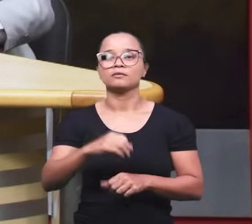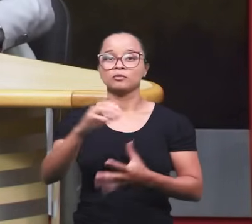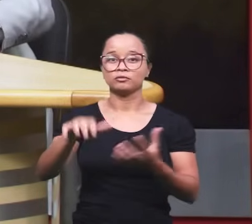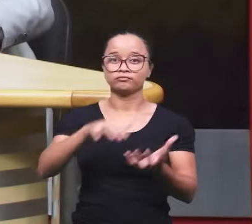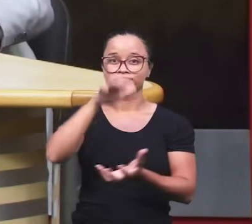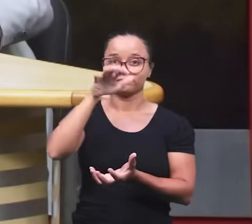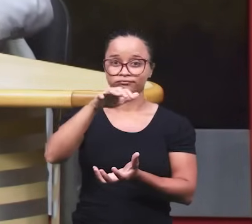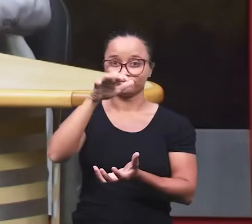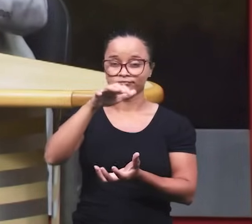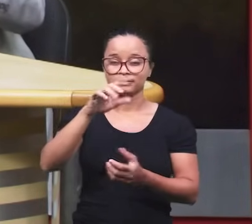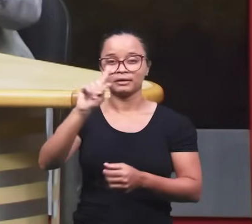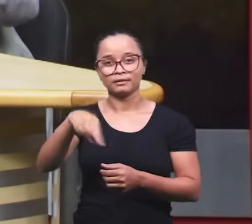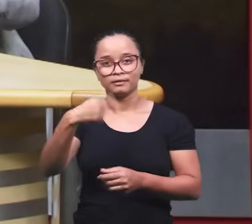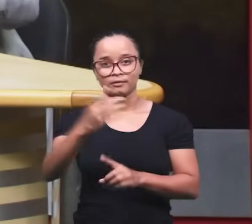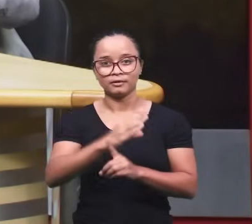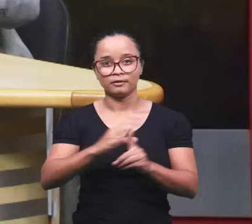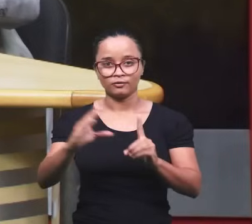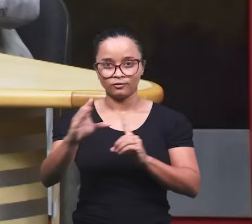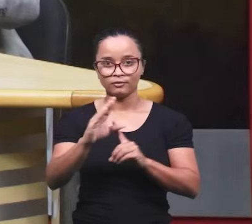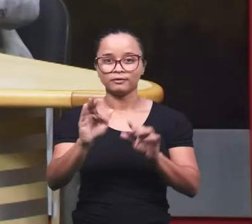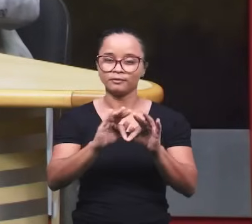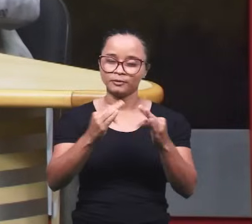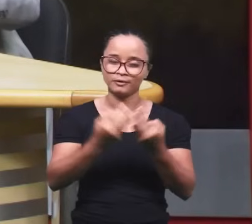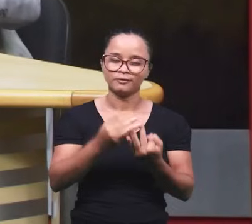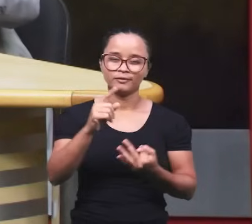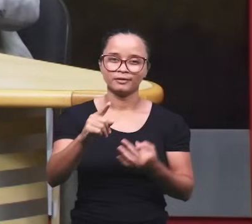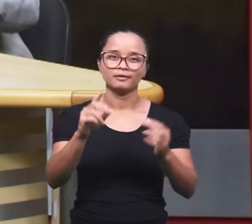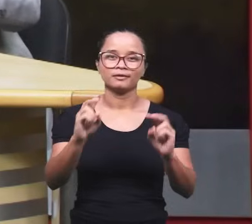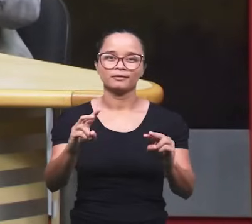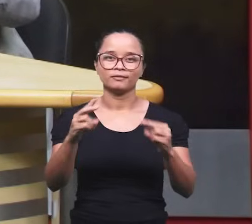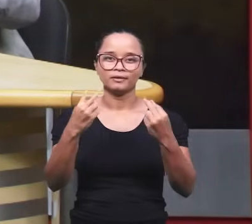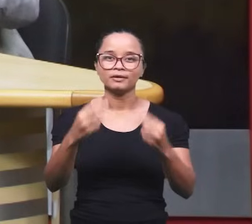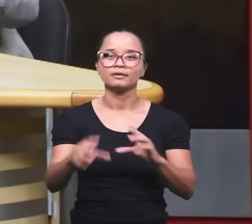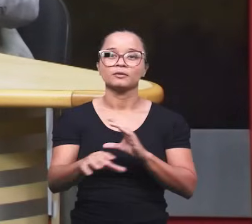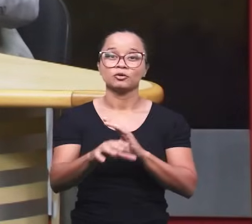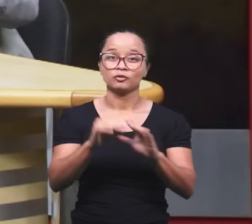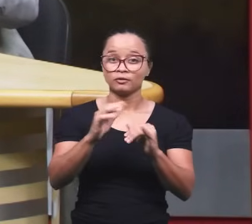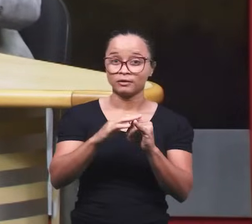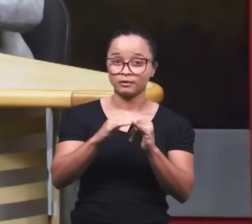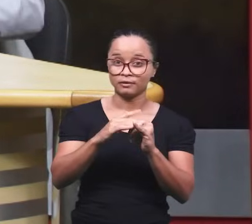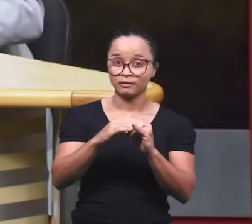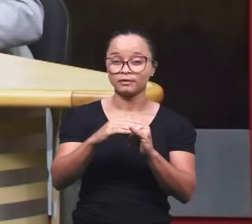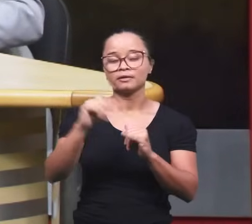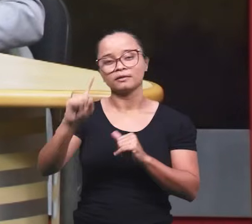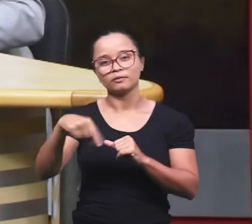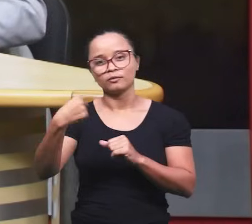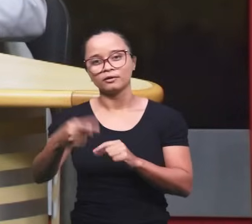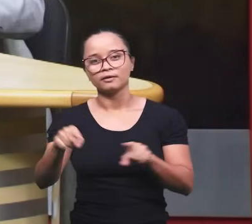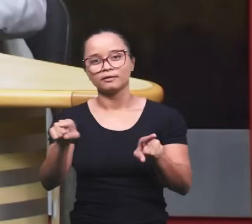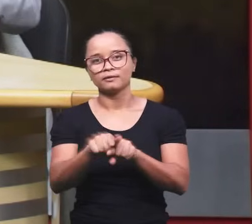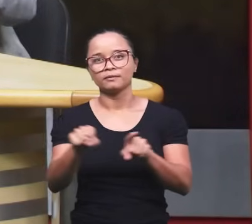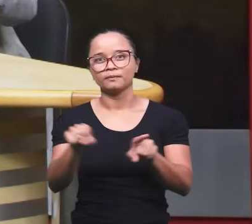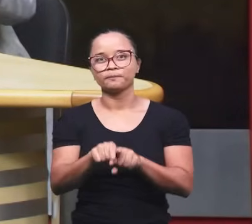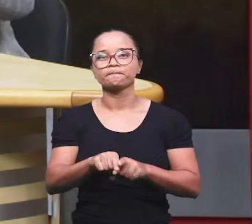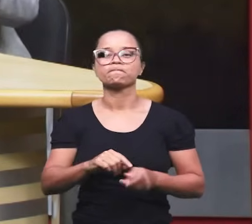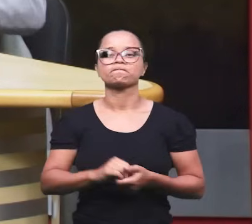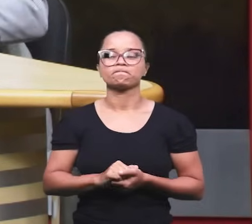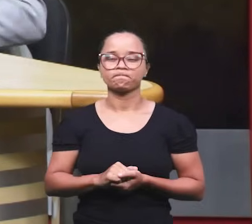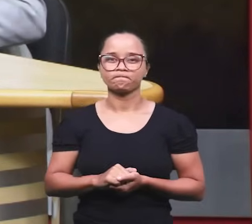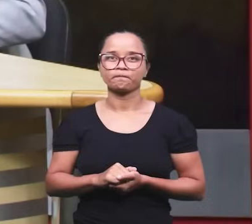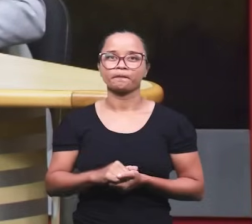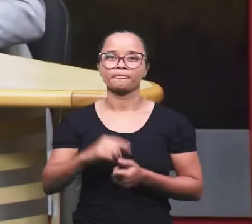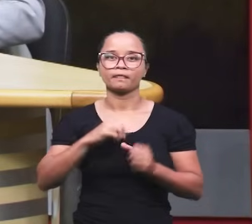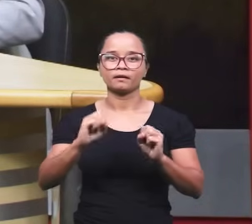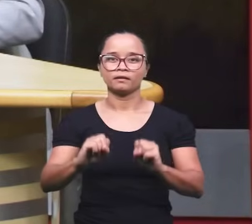sistema de transmissão via satélite daqui a pouquinho Nós entramos com o culto no lar para você que está assistindo pelo nosso canal no YouTube também daqui a pouquinho vai estar